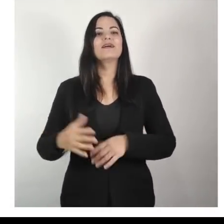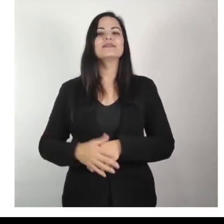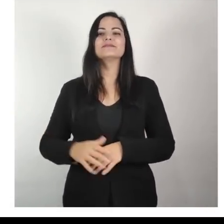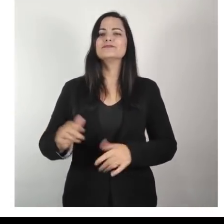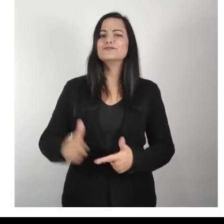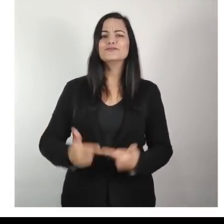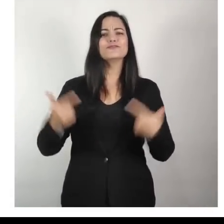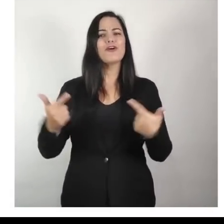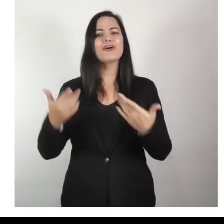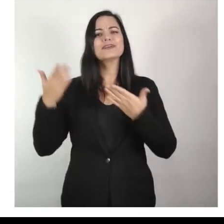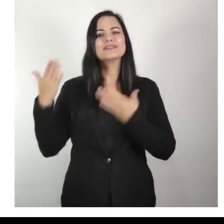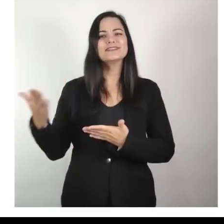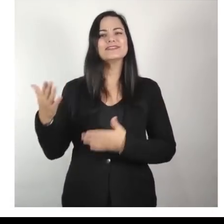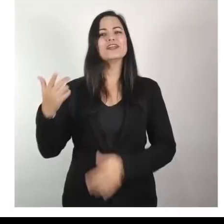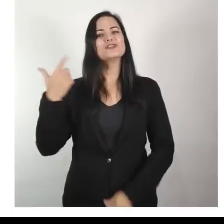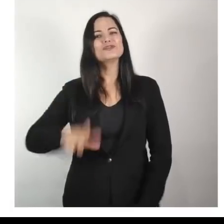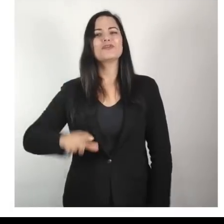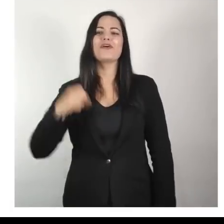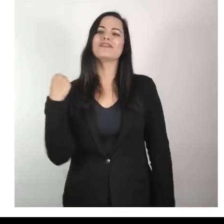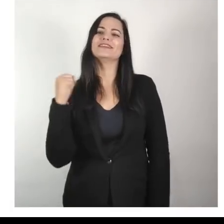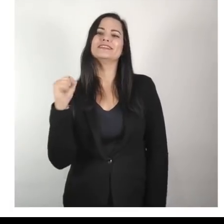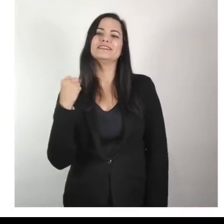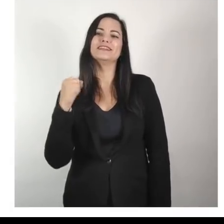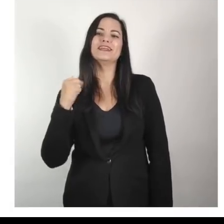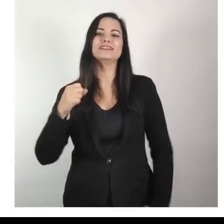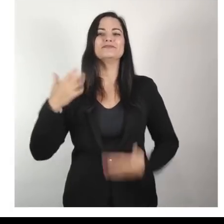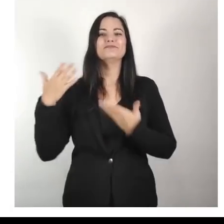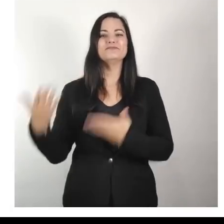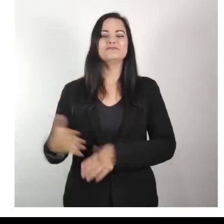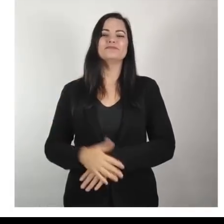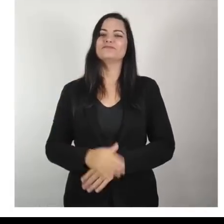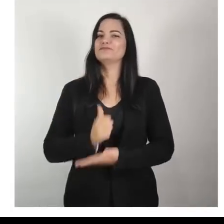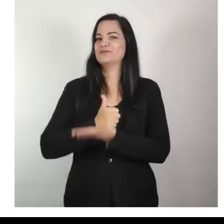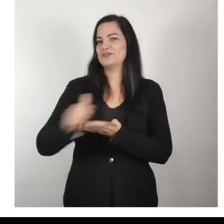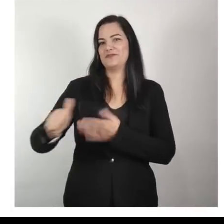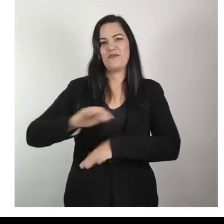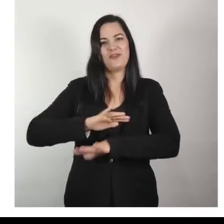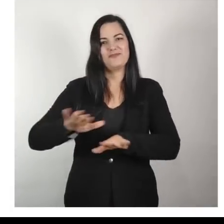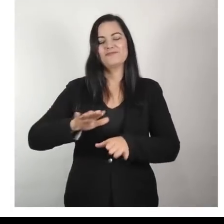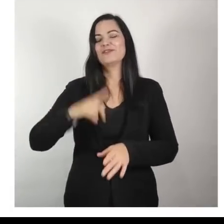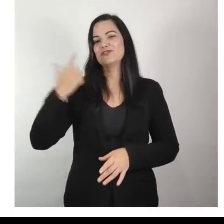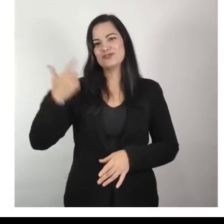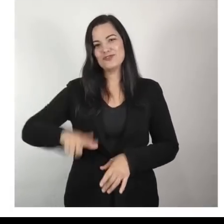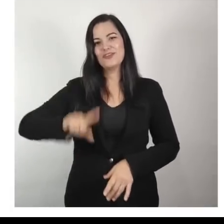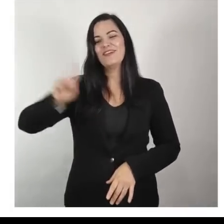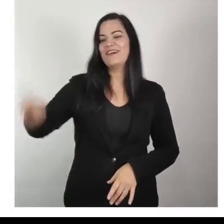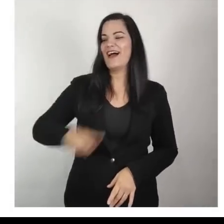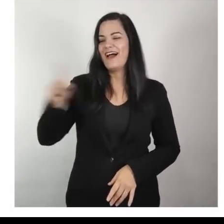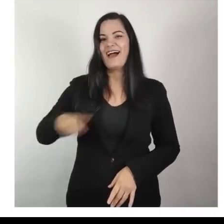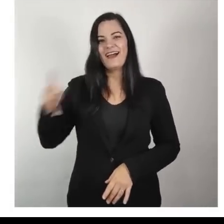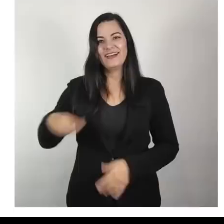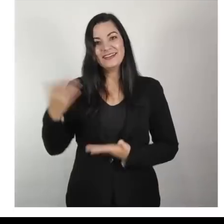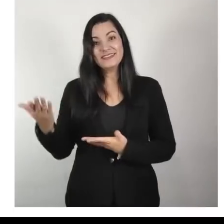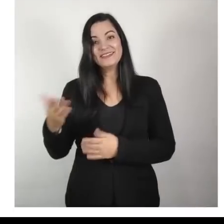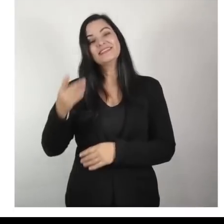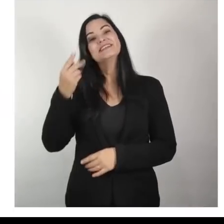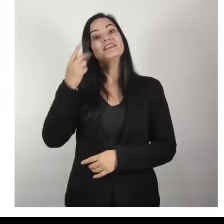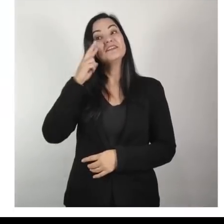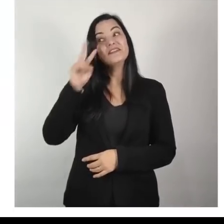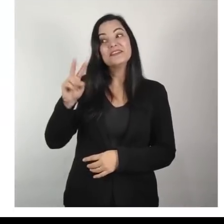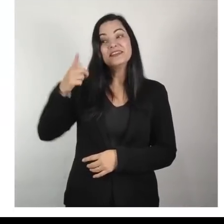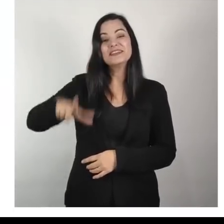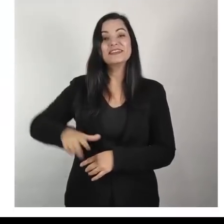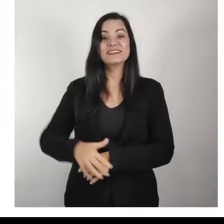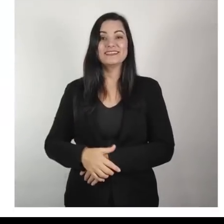Ah, olha que sorte! Caiu em Sergipe de novo. Essa nós já tínhamos registrado, então vou mais uma. Vamos ver se